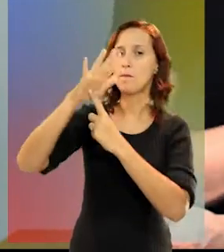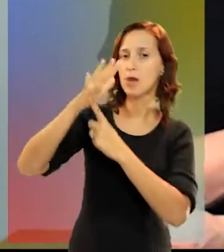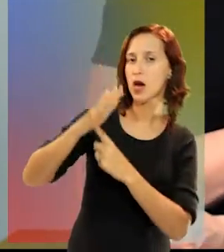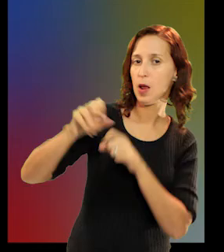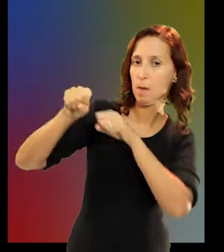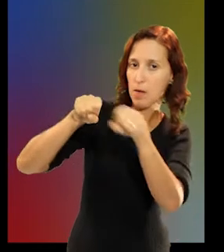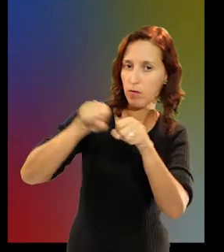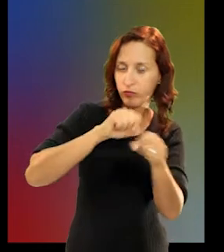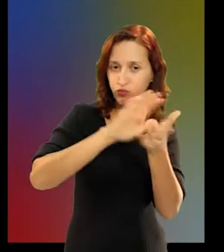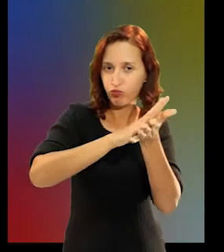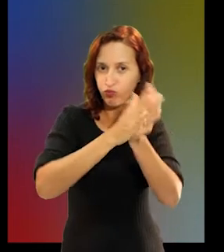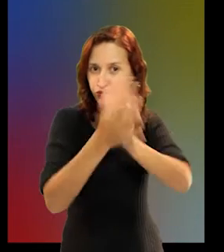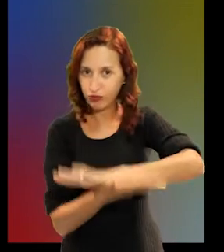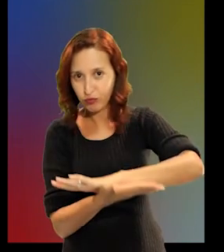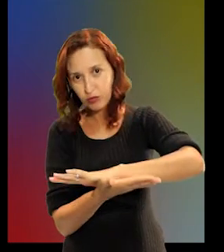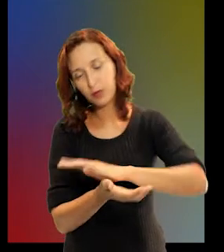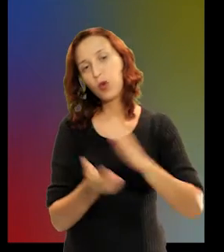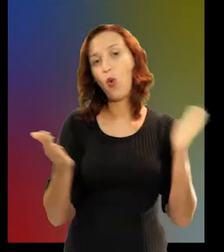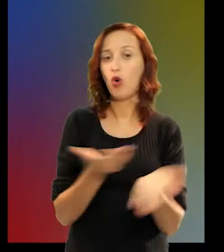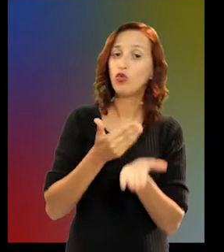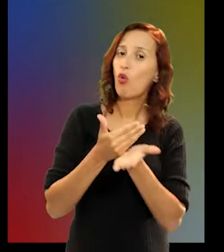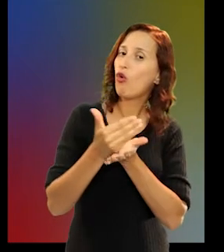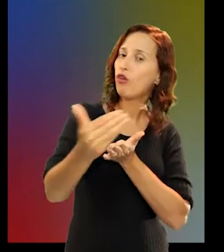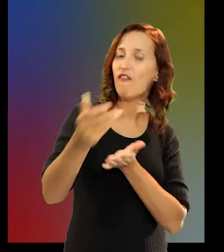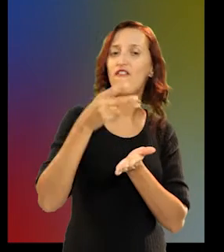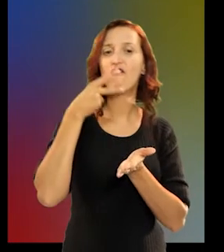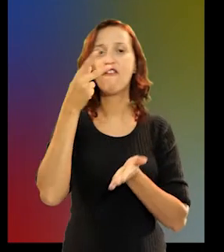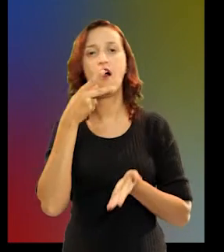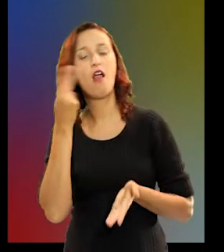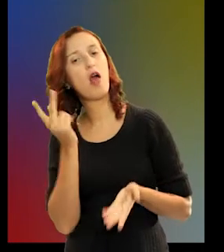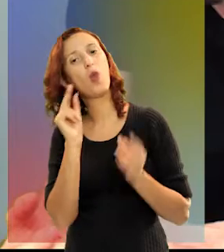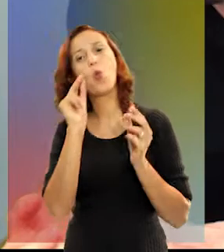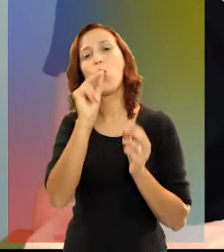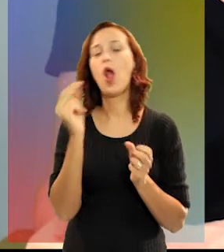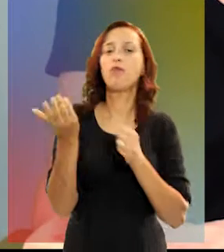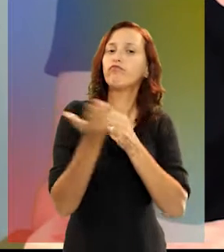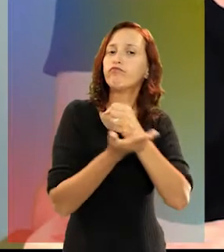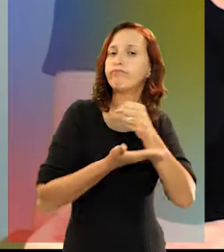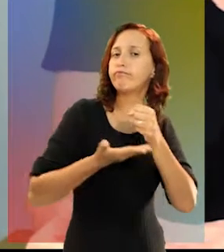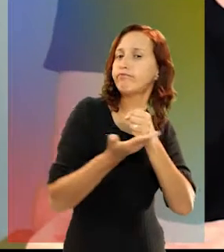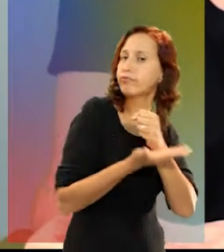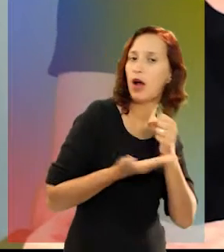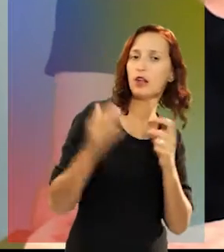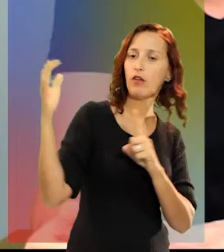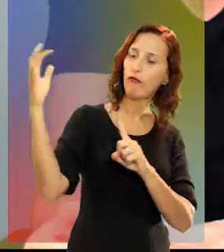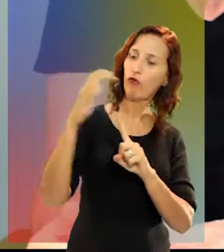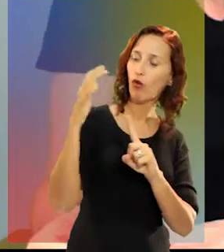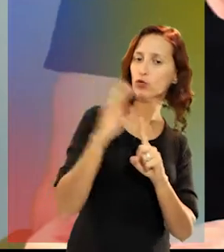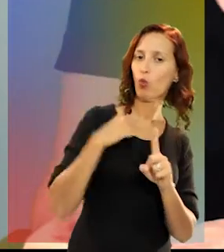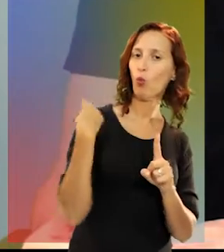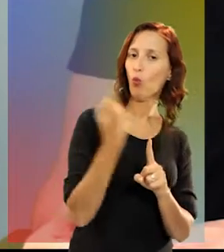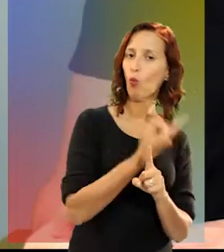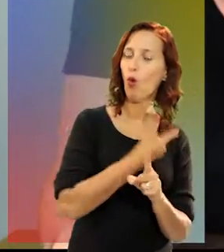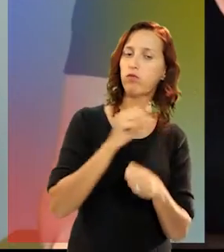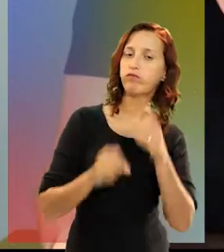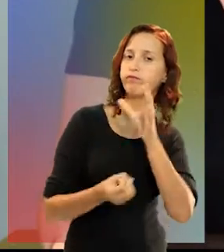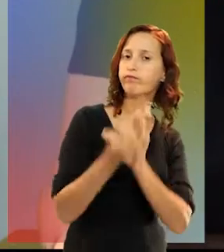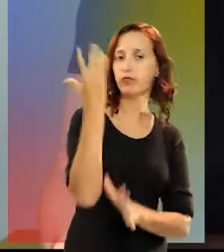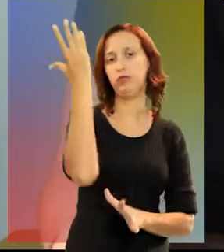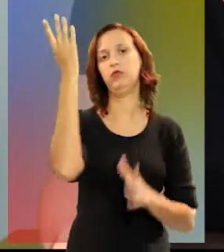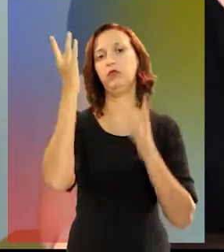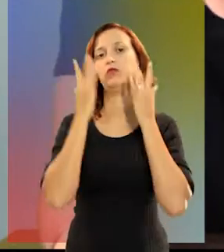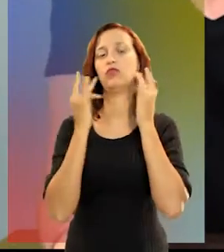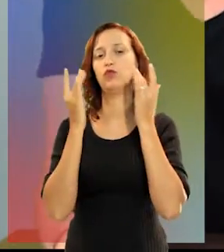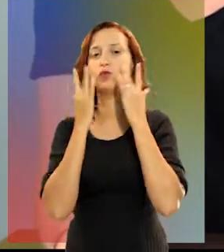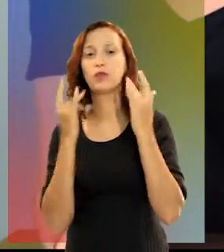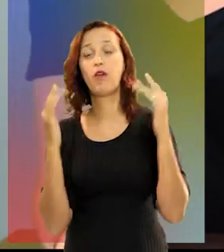assiste o nosso programa. Hoje a gente vai continuar falando sobre as fontes inspiradoras da criação do espetáculo A Máquina que Matava Fascistas. Hoje a gente